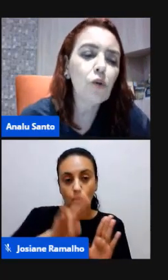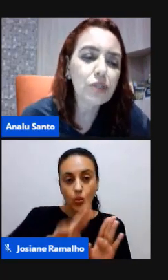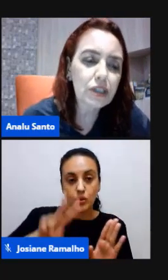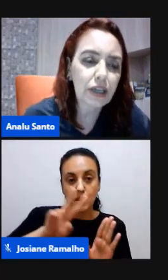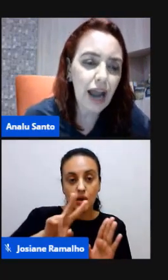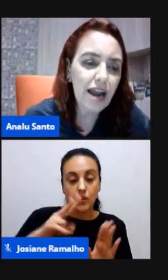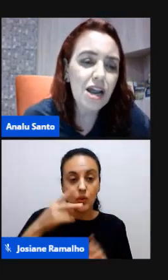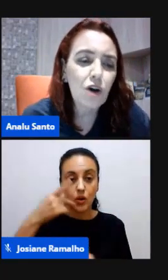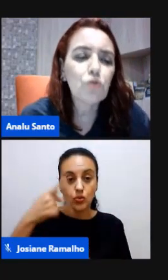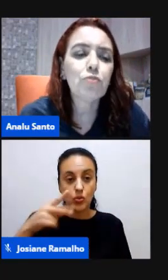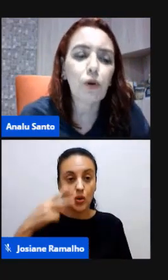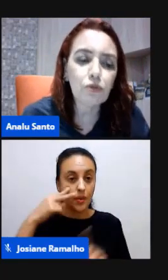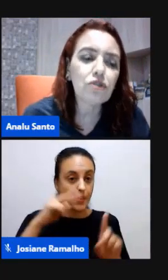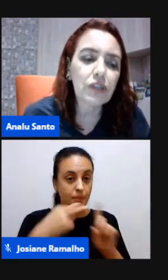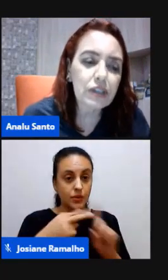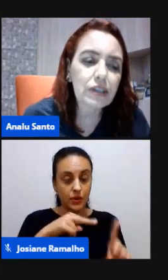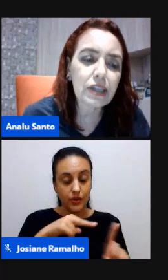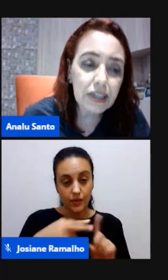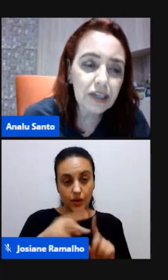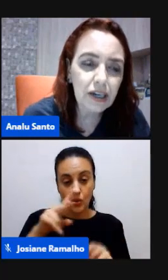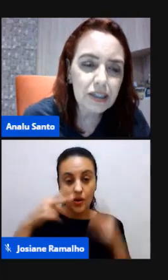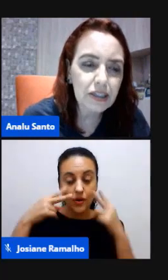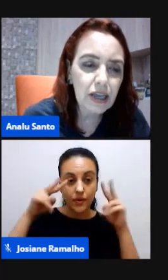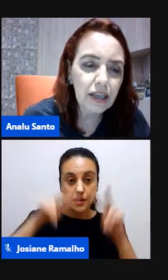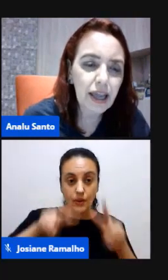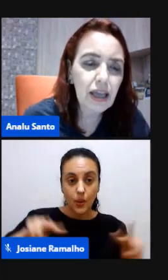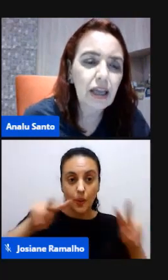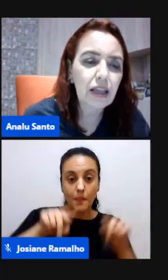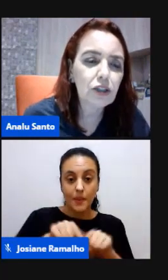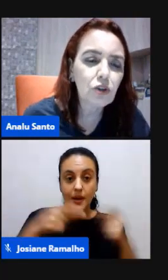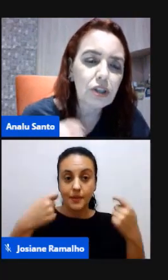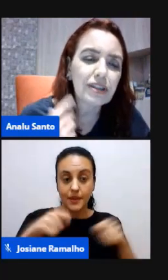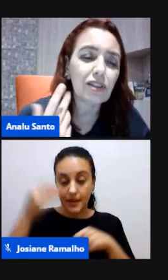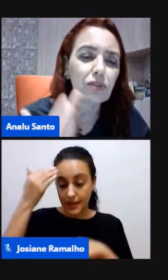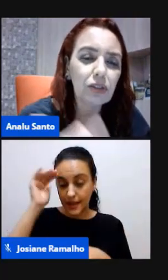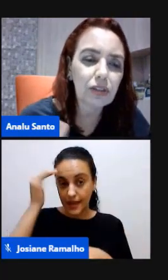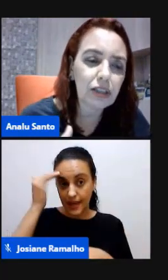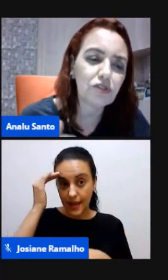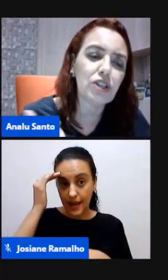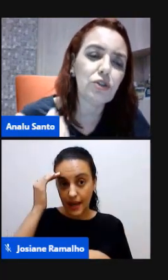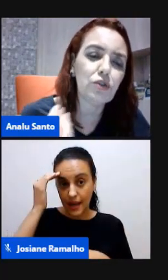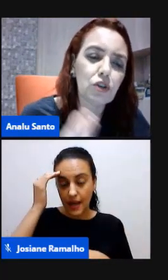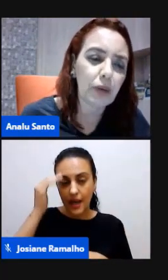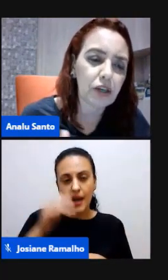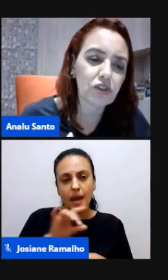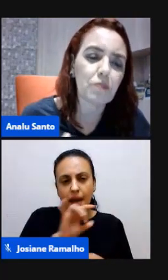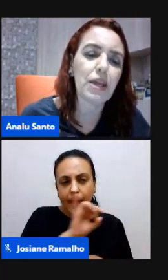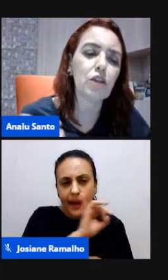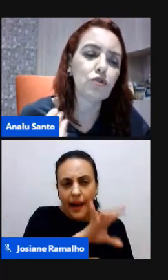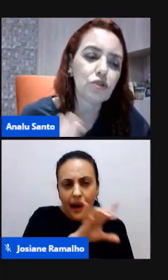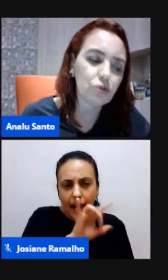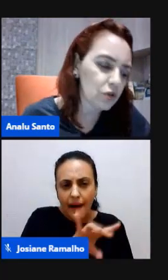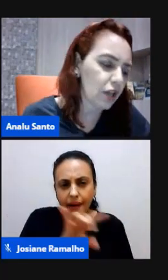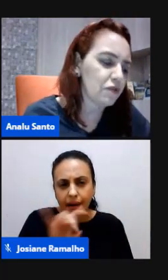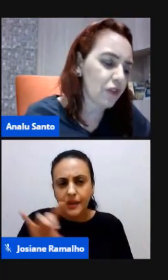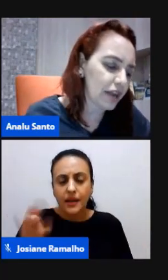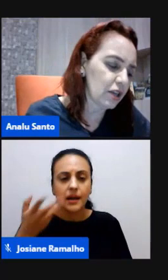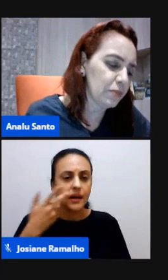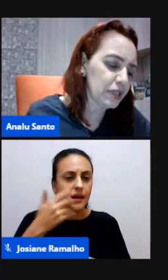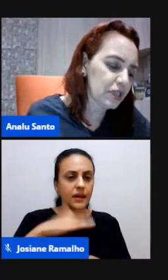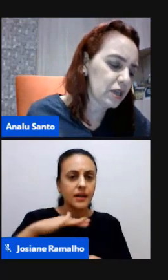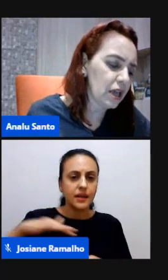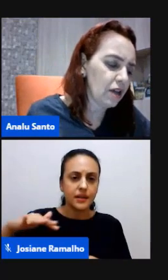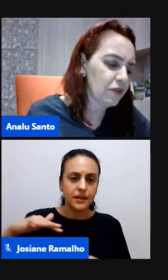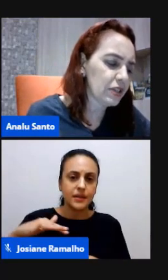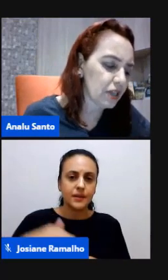sim, considerar os pontos de vista das crianças, né? Diante dos seus planejamentos, de tudo que ele faz,